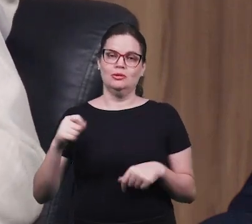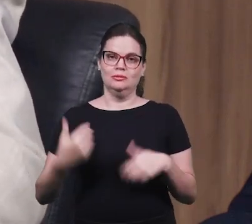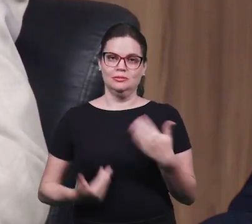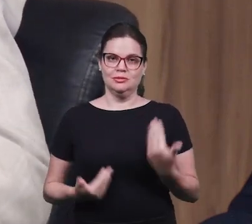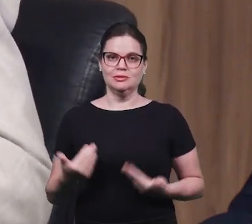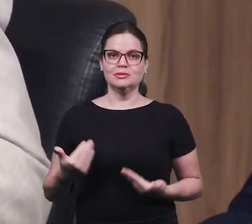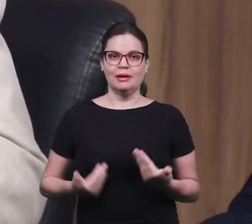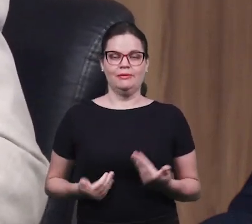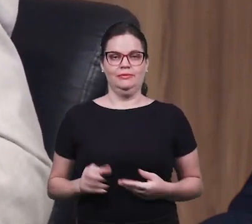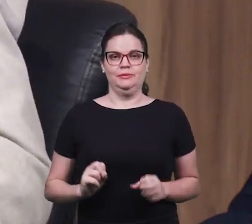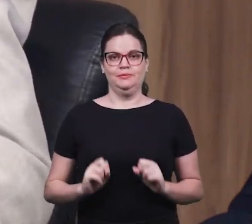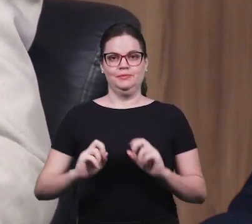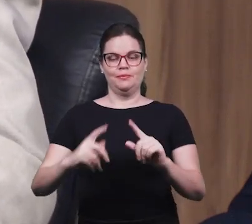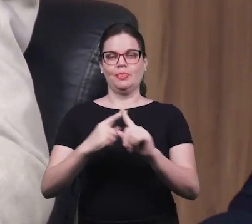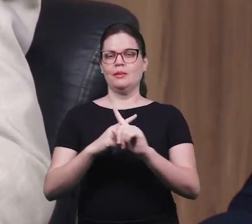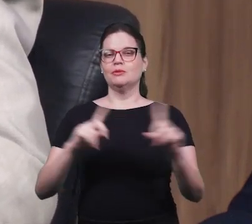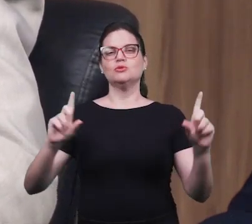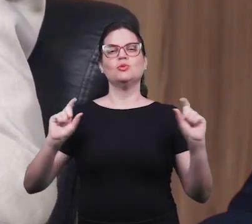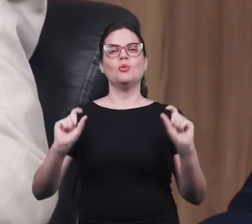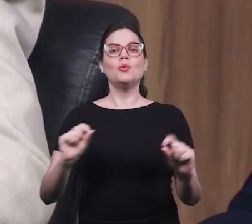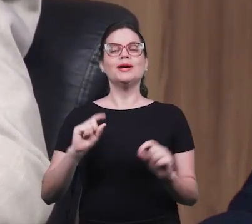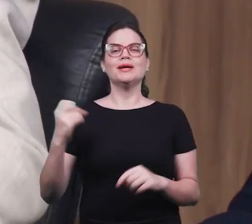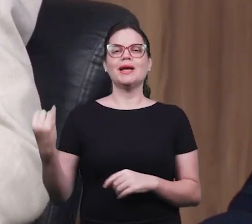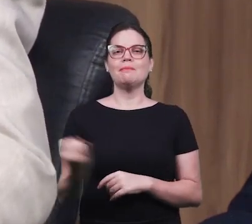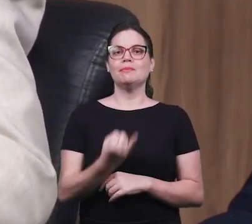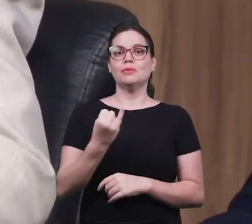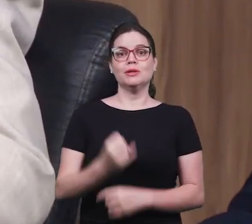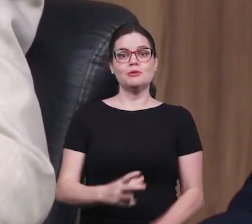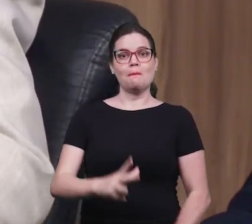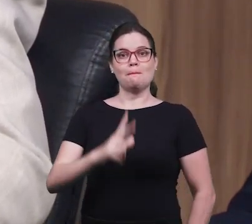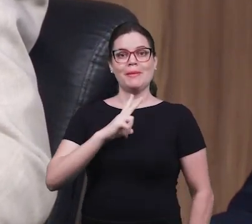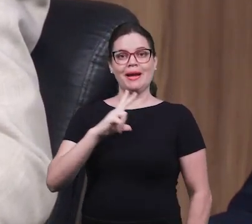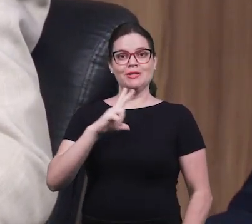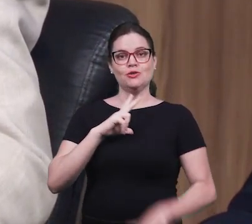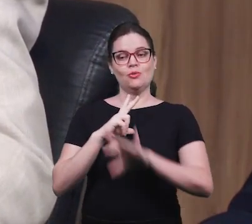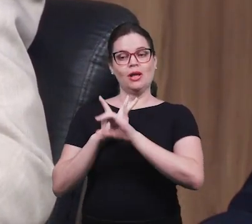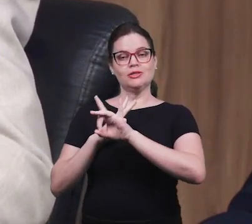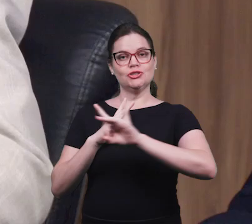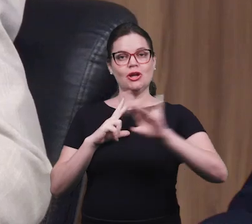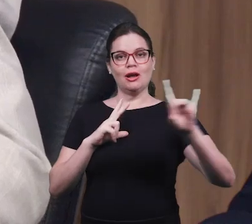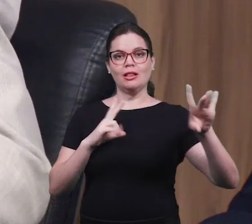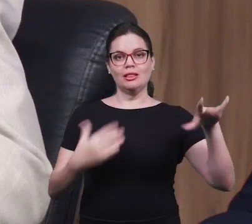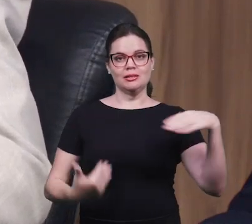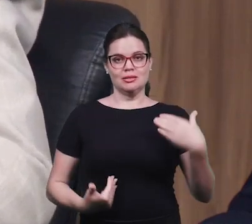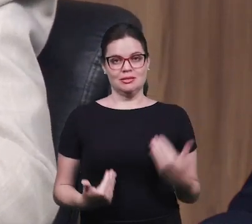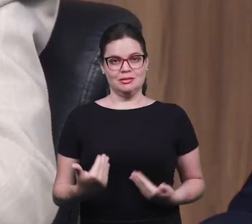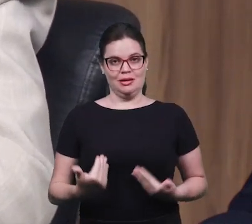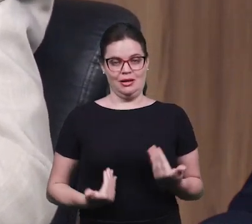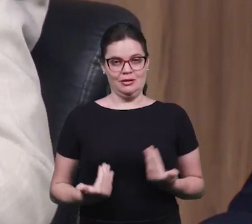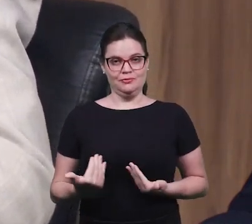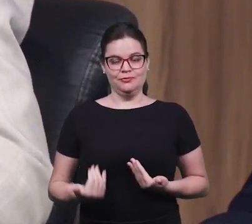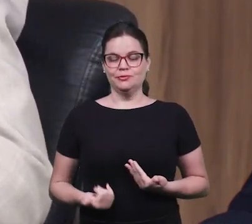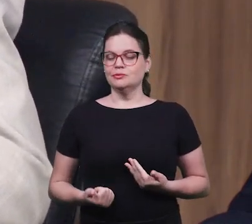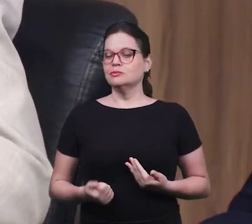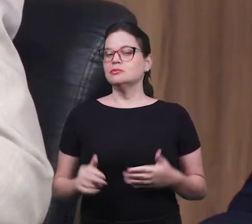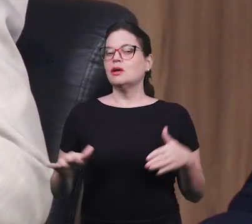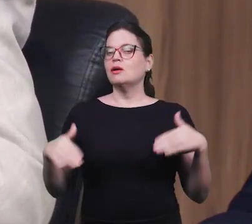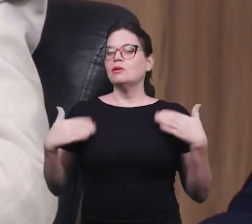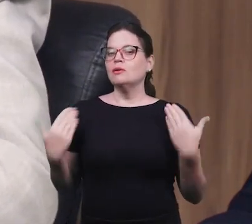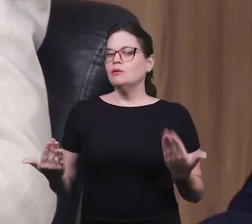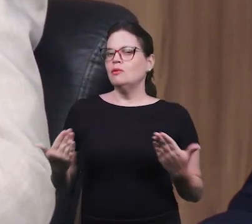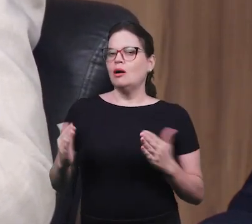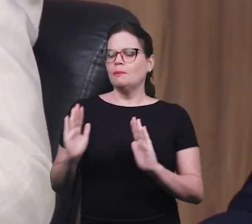em si agora, pessoalmente, nós estamos em que momento